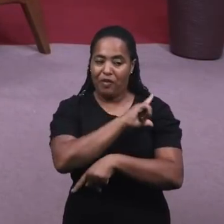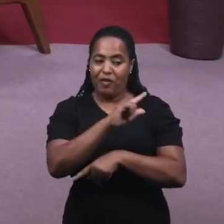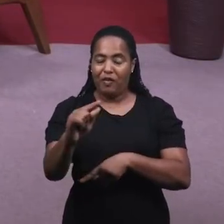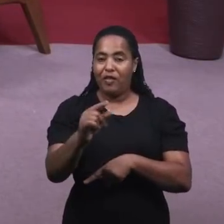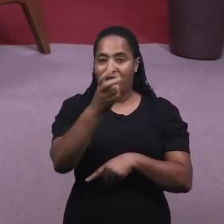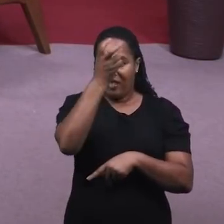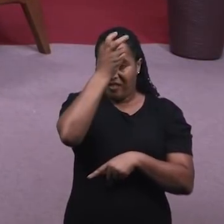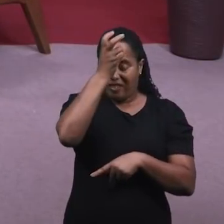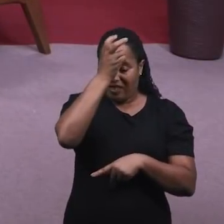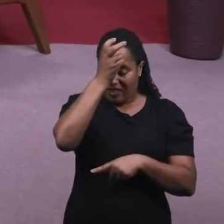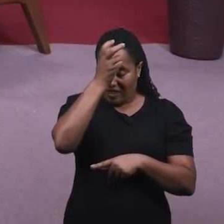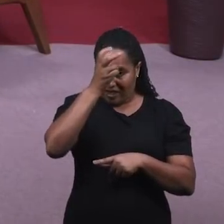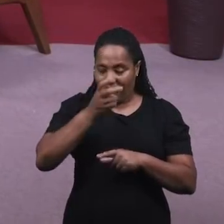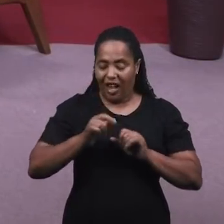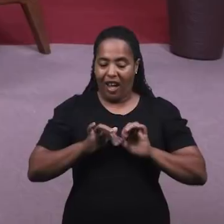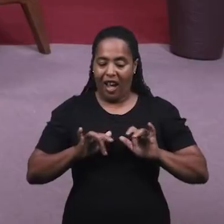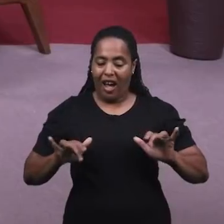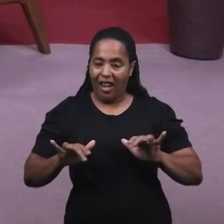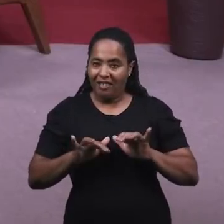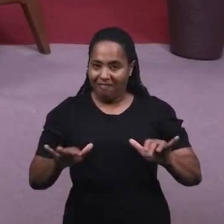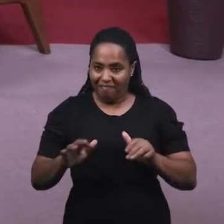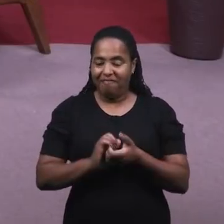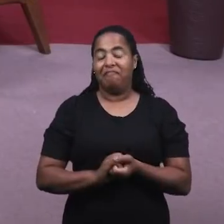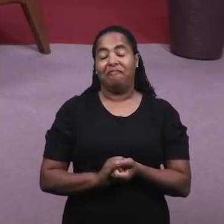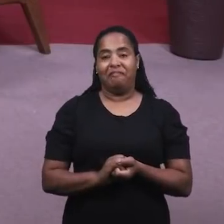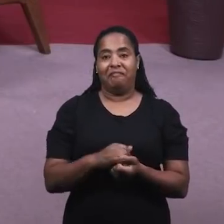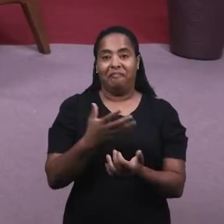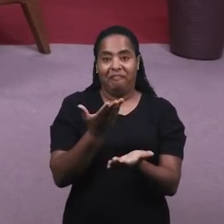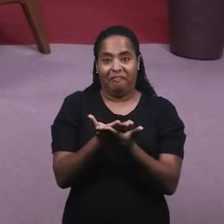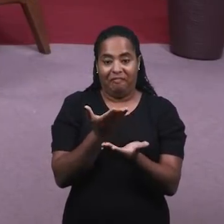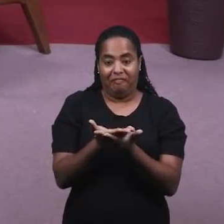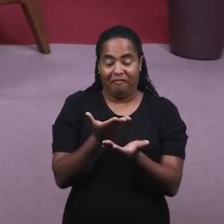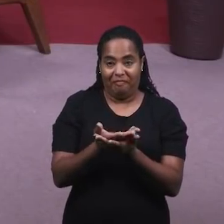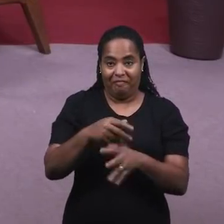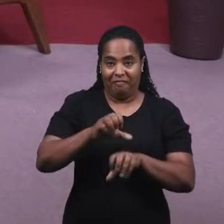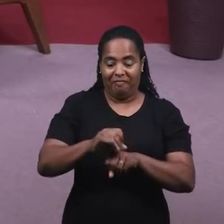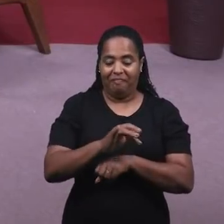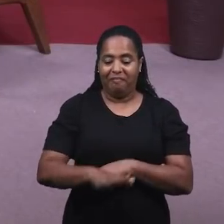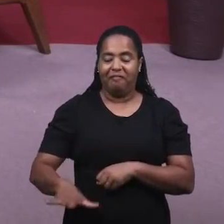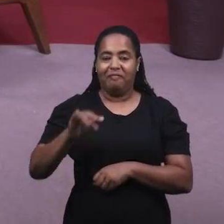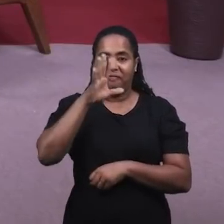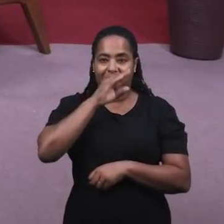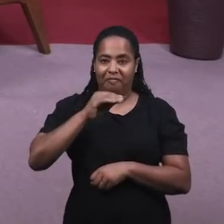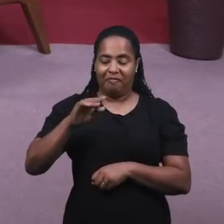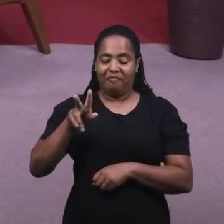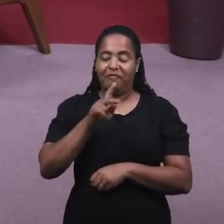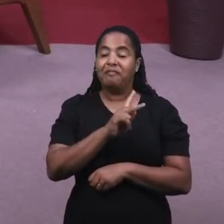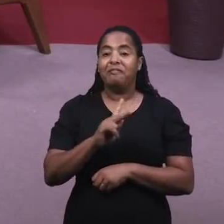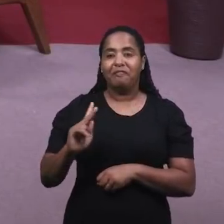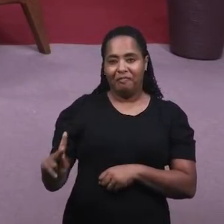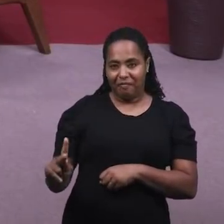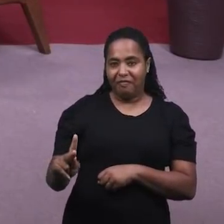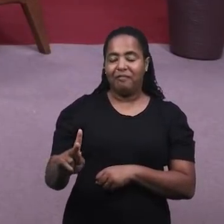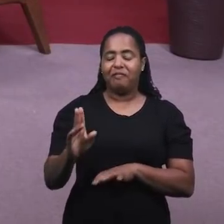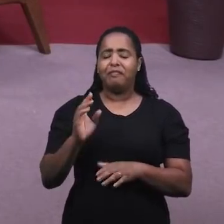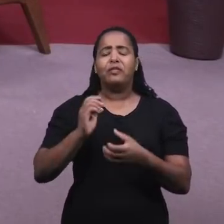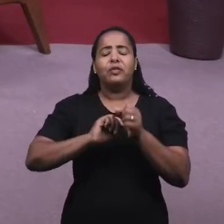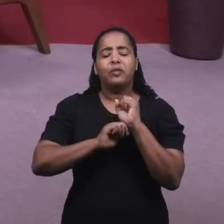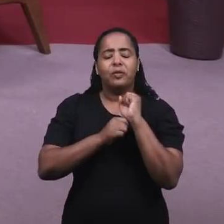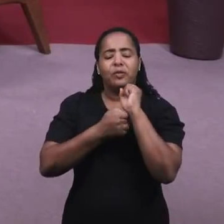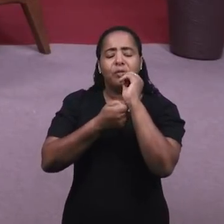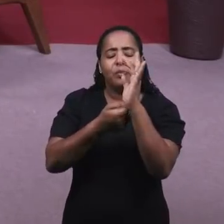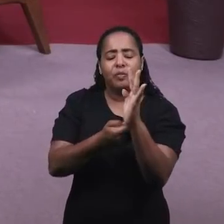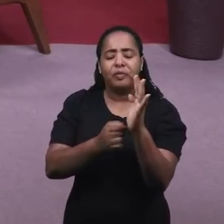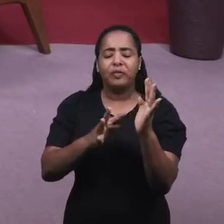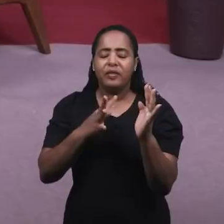instrumental. E na aula para as crianças, intermediários e adolescentes, a professora Viviane Laia, dentro do tema Conhecendo o Mistério do Evangelho de Cristo,